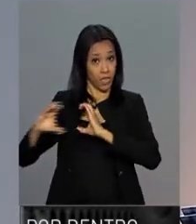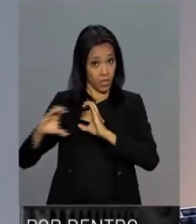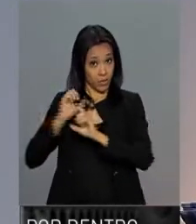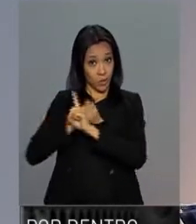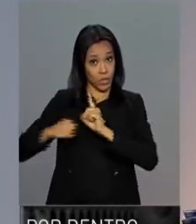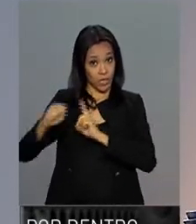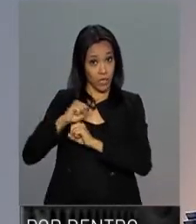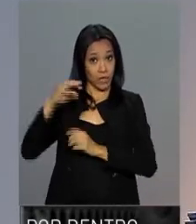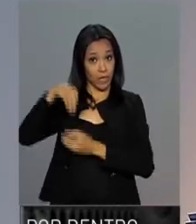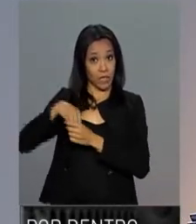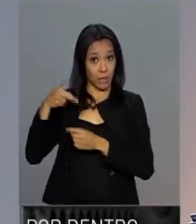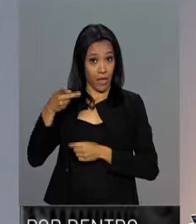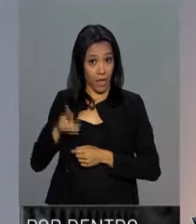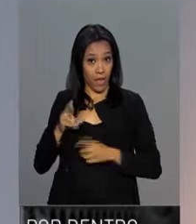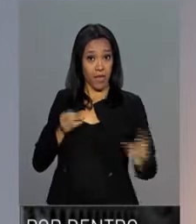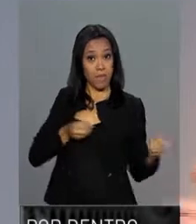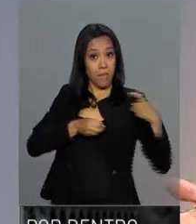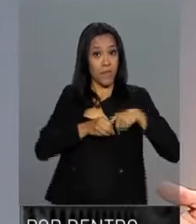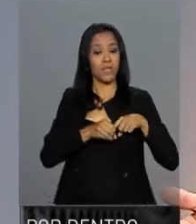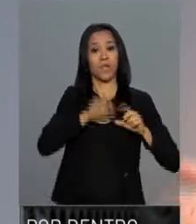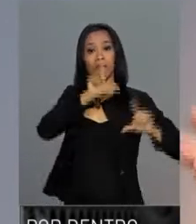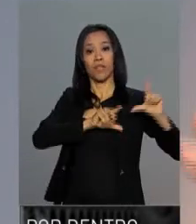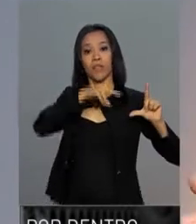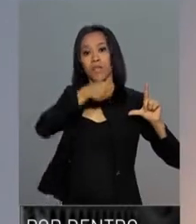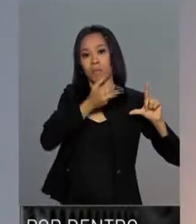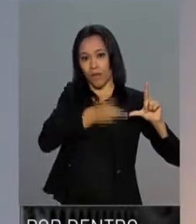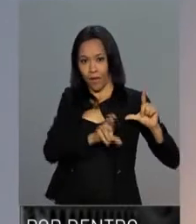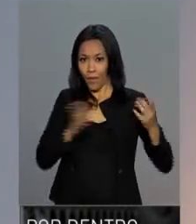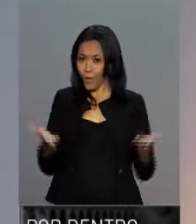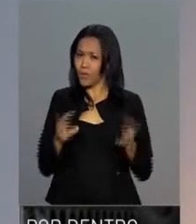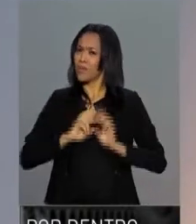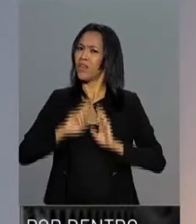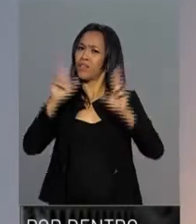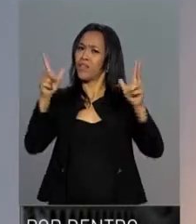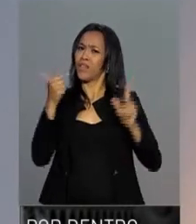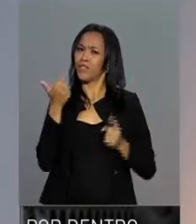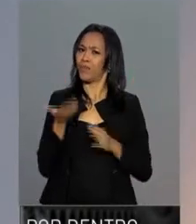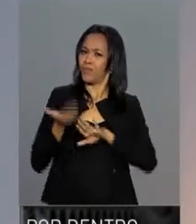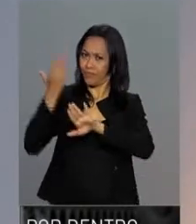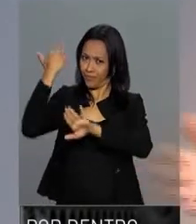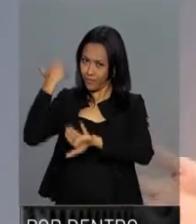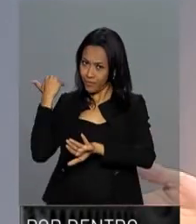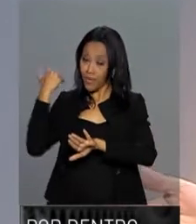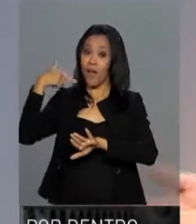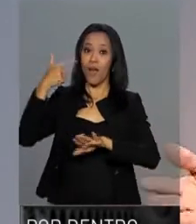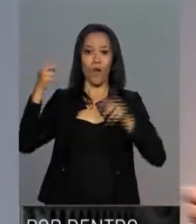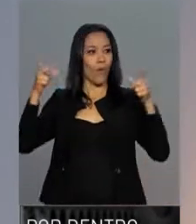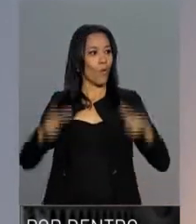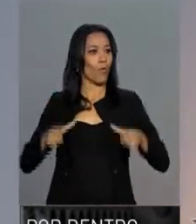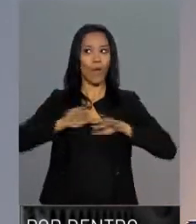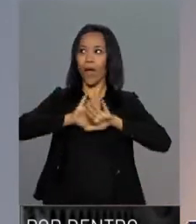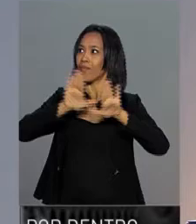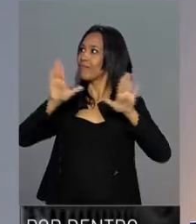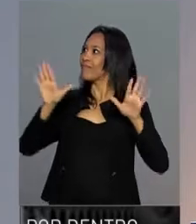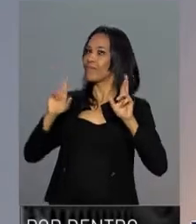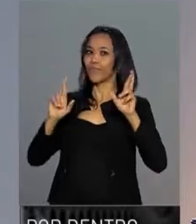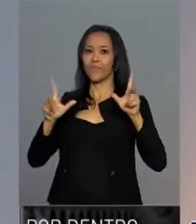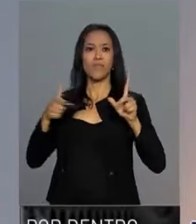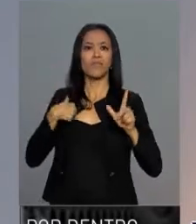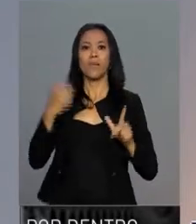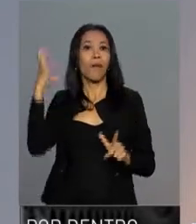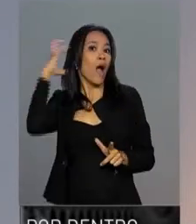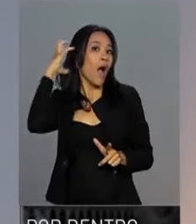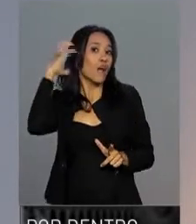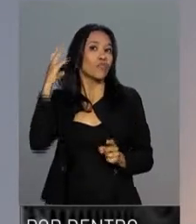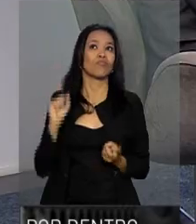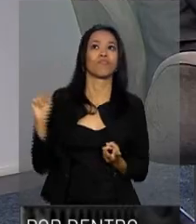em parceria com a nbr o programa de hoje é diferente das outras edições nós estamos no outro cenário e não teremos a participação das